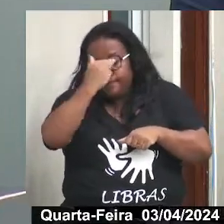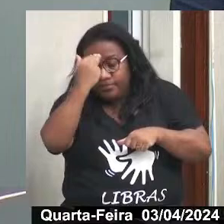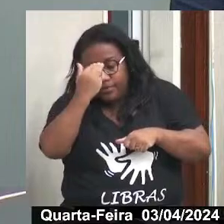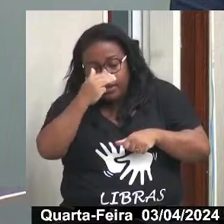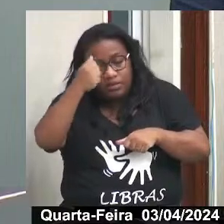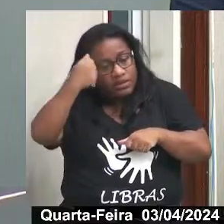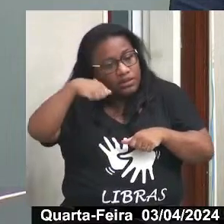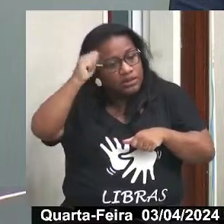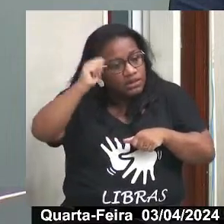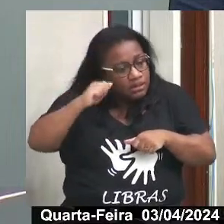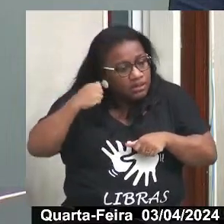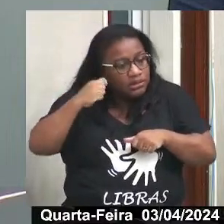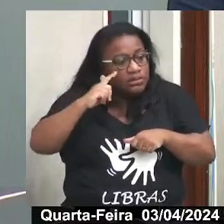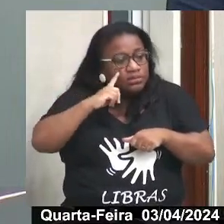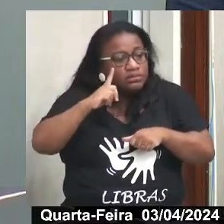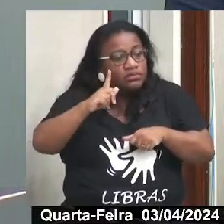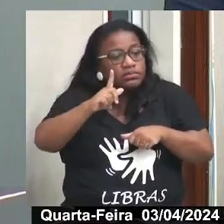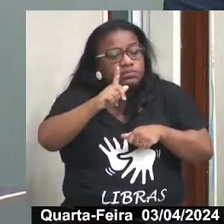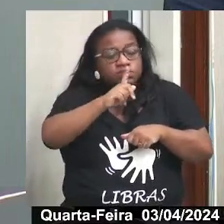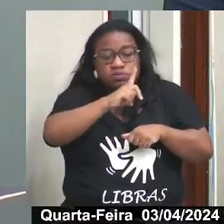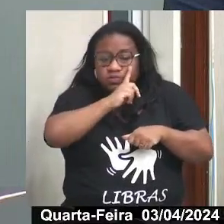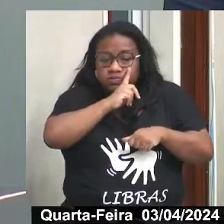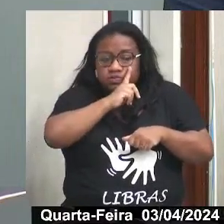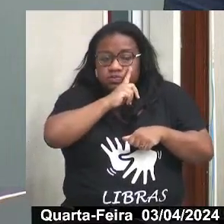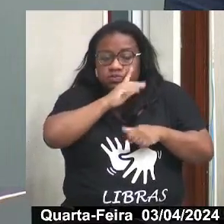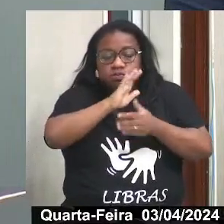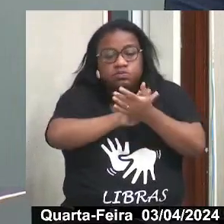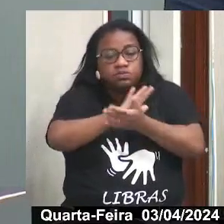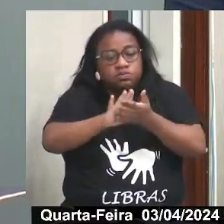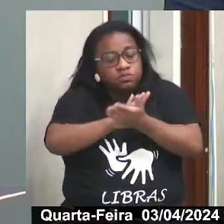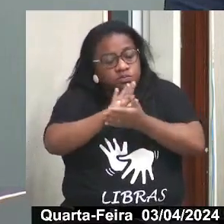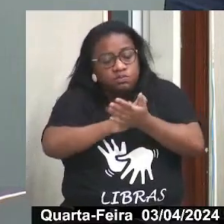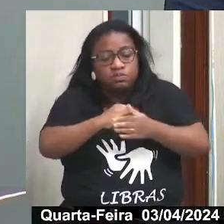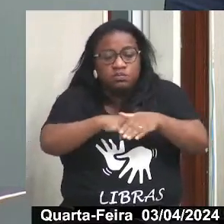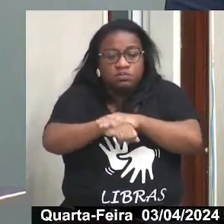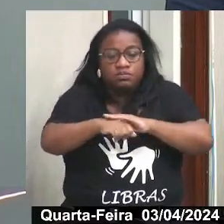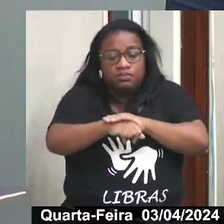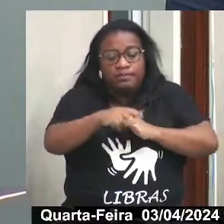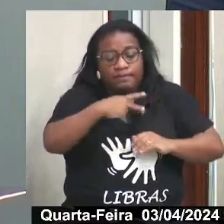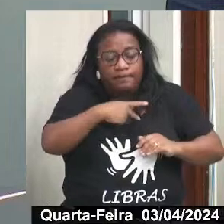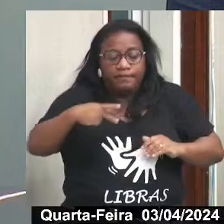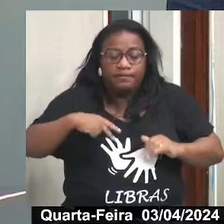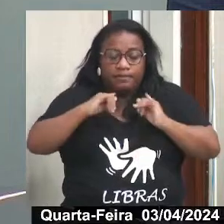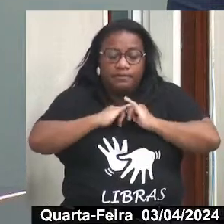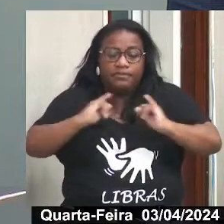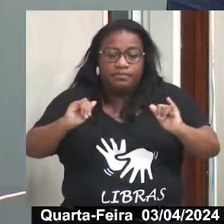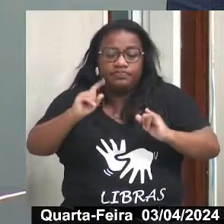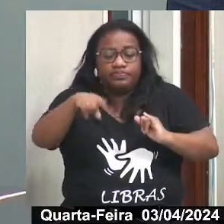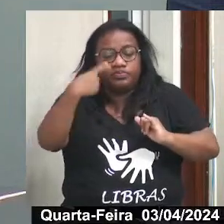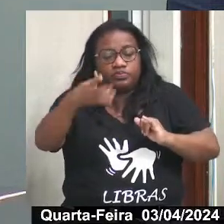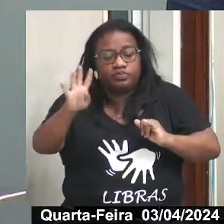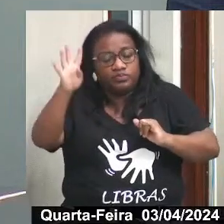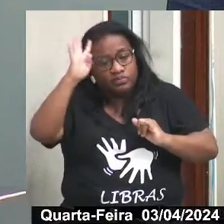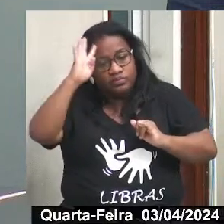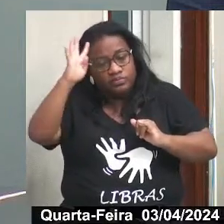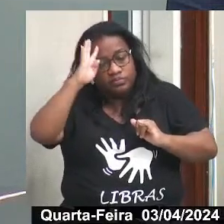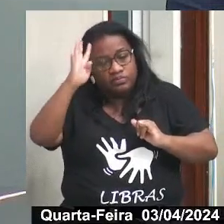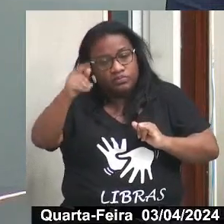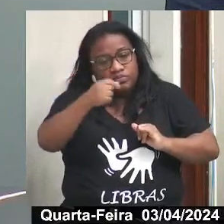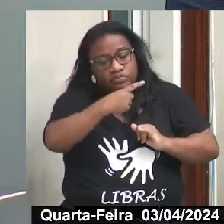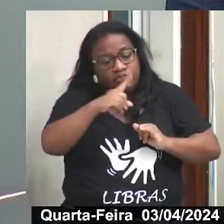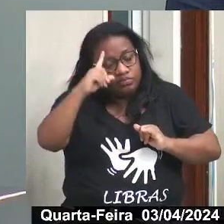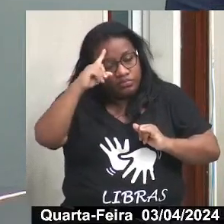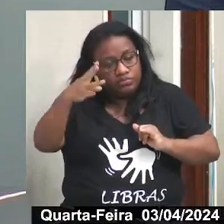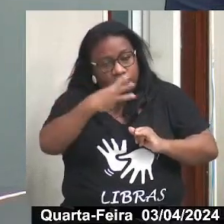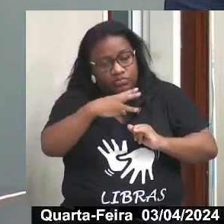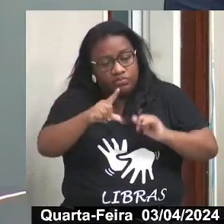Rodrigues Arantes, Alima dos Santos, Gideon dos Santos Nascimento. Nada mais havendo a tratar, o senhor presidente do exercício convocou os seus vereadores para a próxima sessão